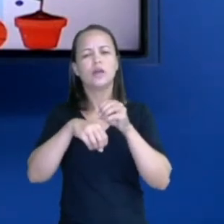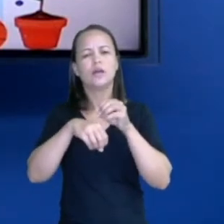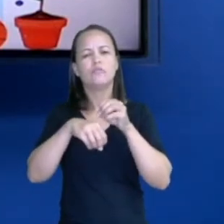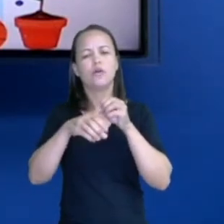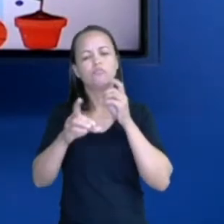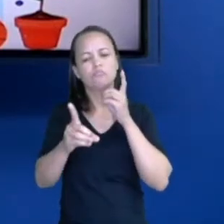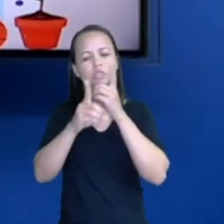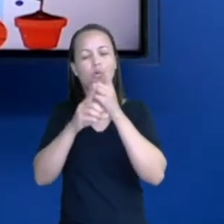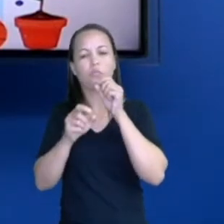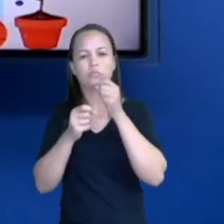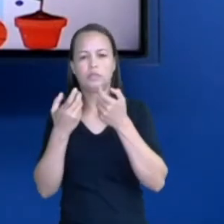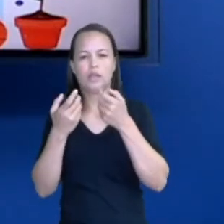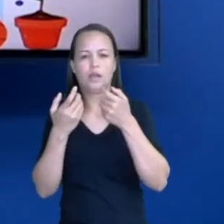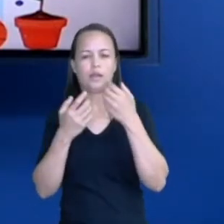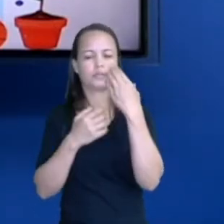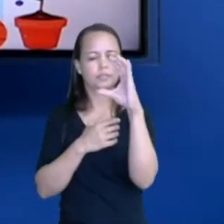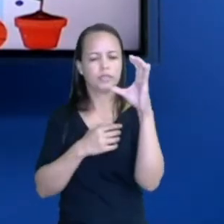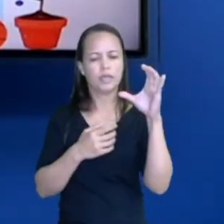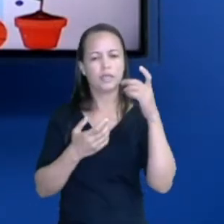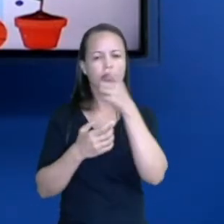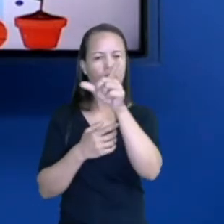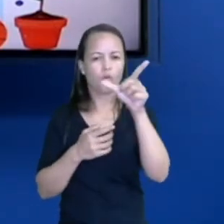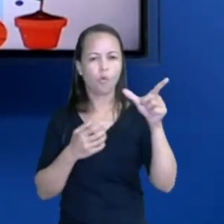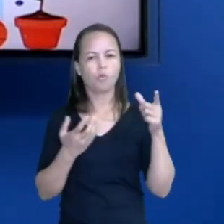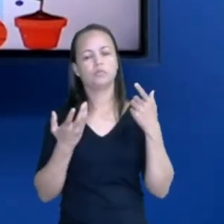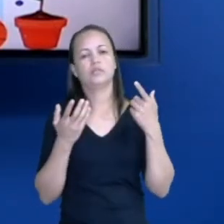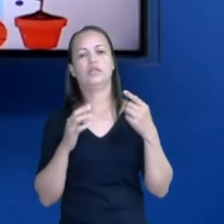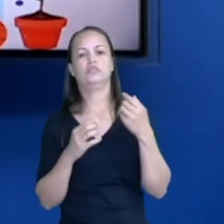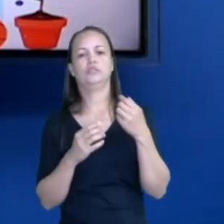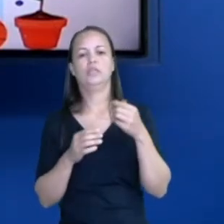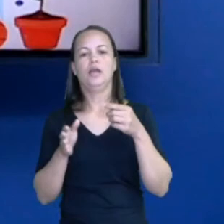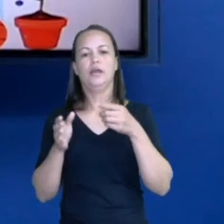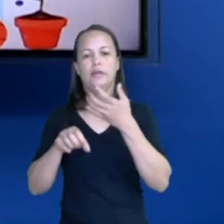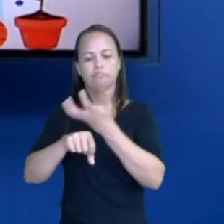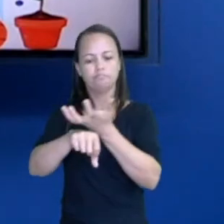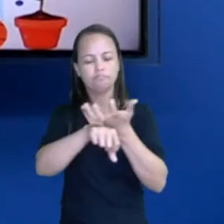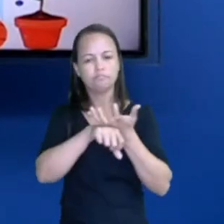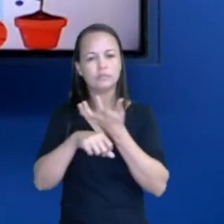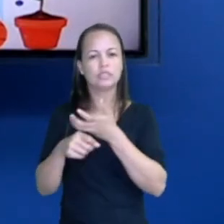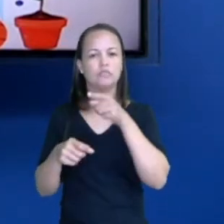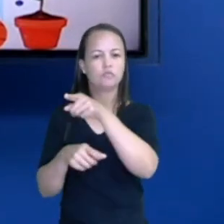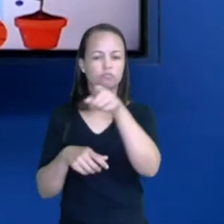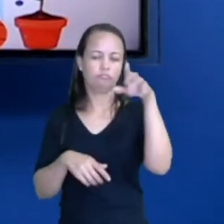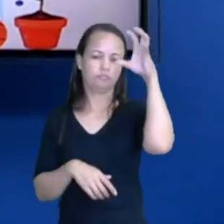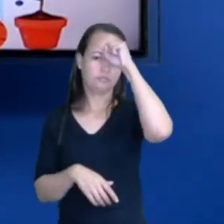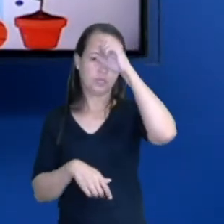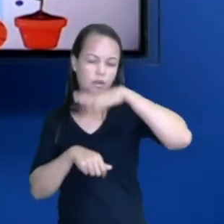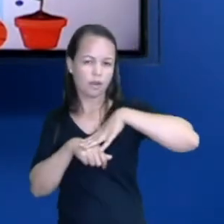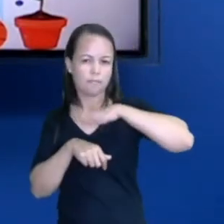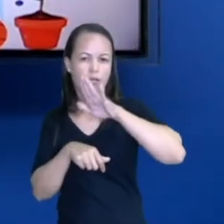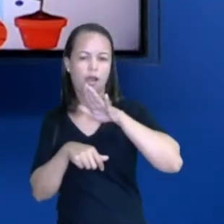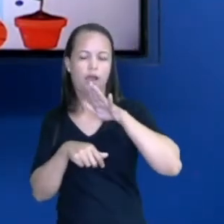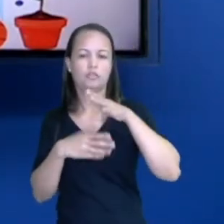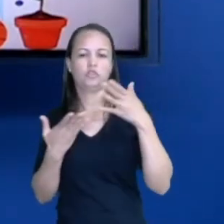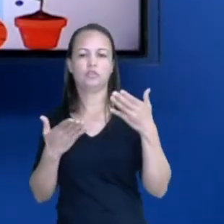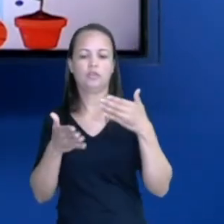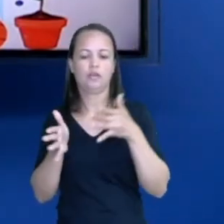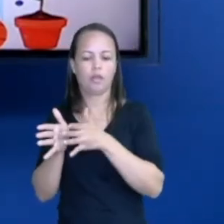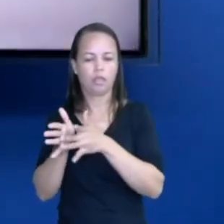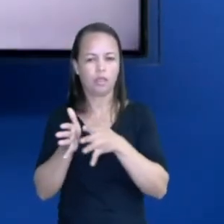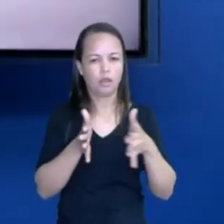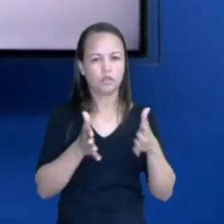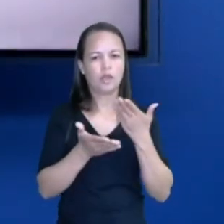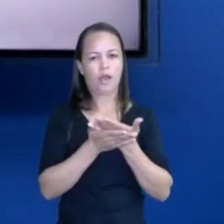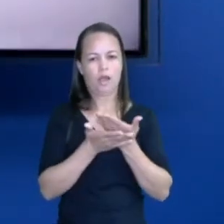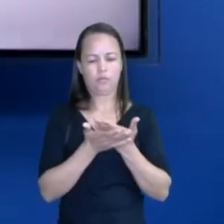de ciências e de outras disciplinas e eu tenho certeza que vocês vão aprender muito mais a respeito de tudo que a gente viu aqui ao longo da nossa